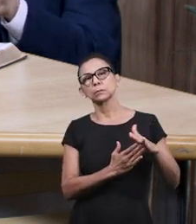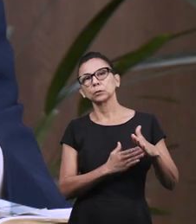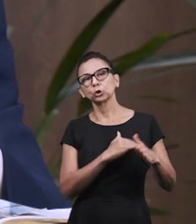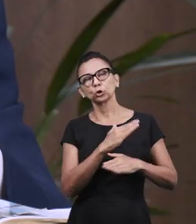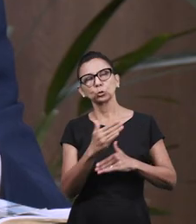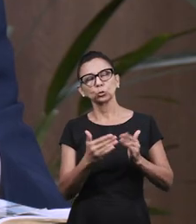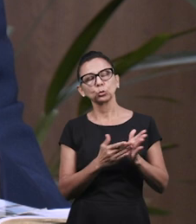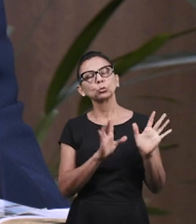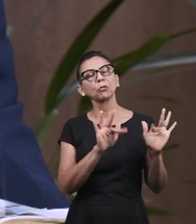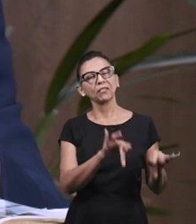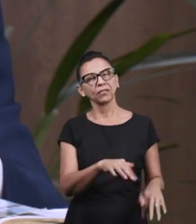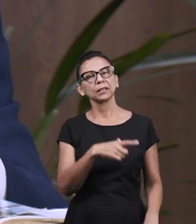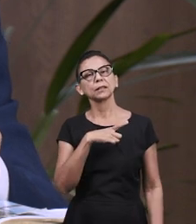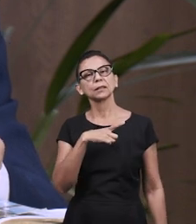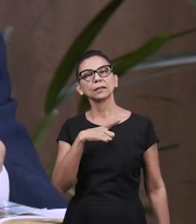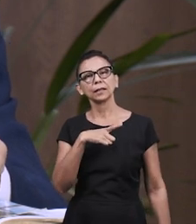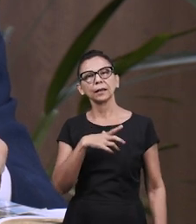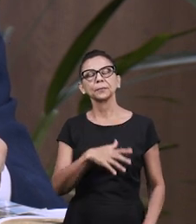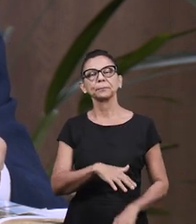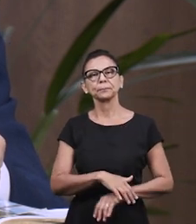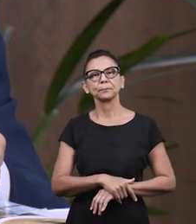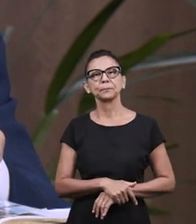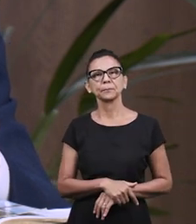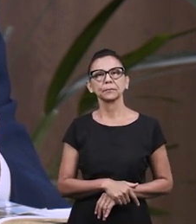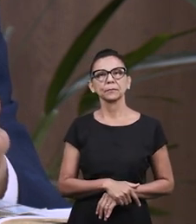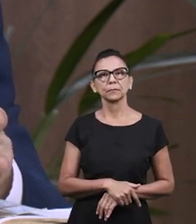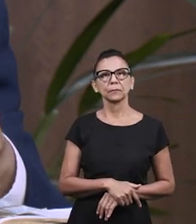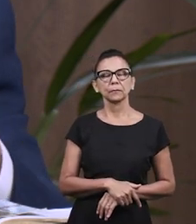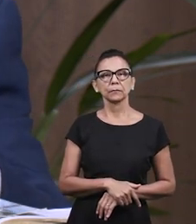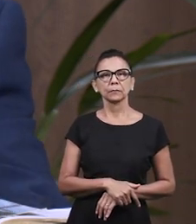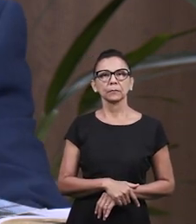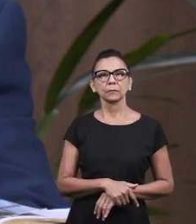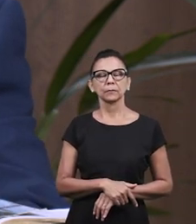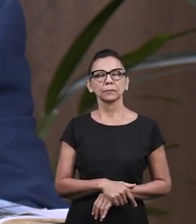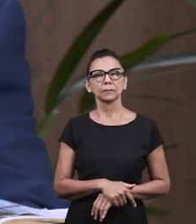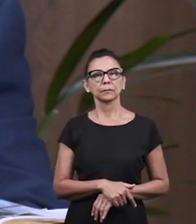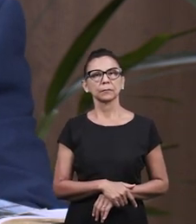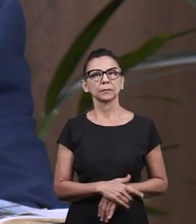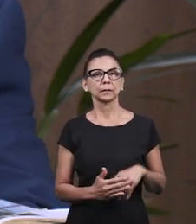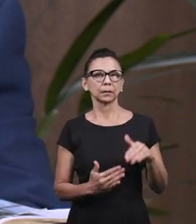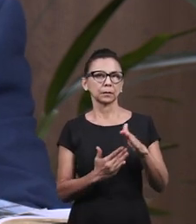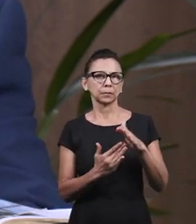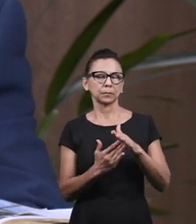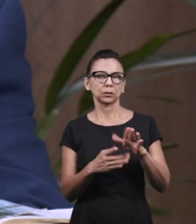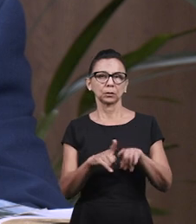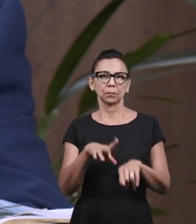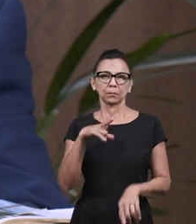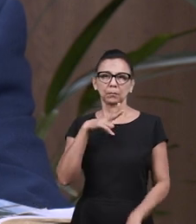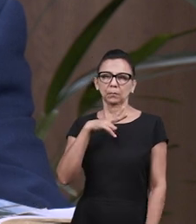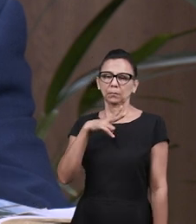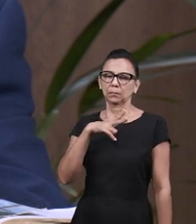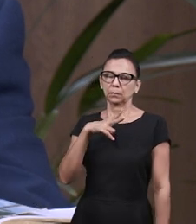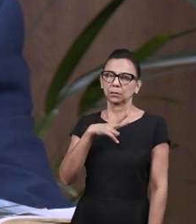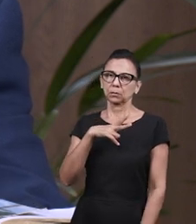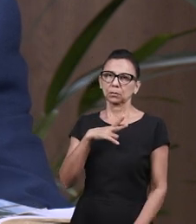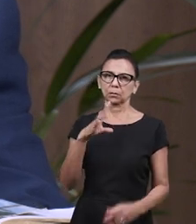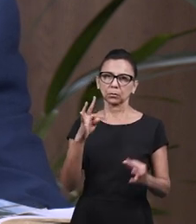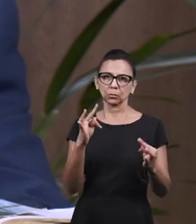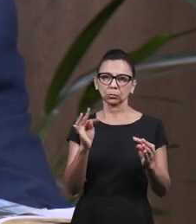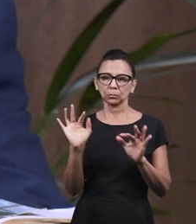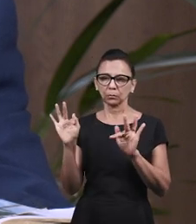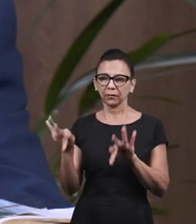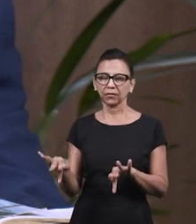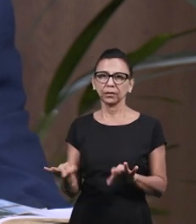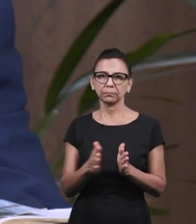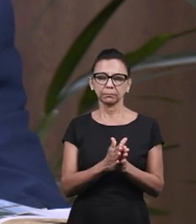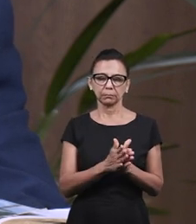limites, não só de medidas, mas limites até pessoais, não é? Tudo tem um